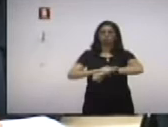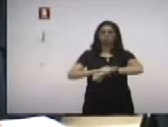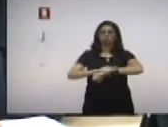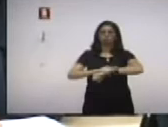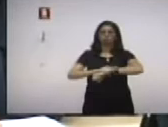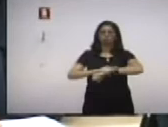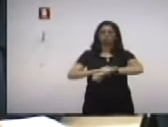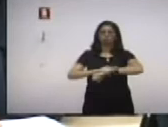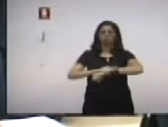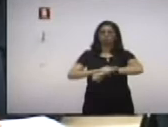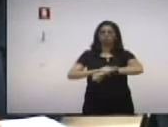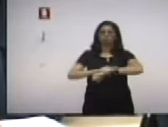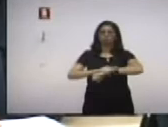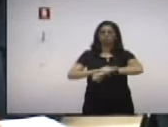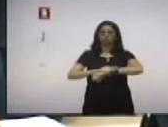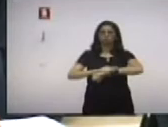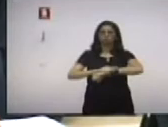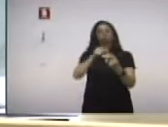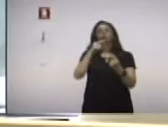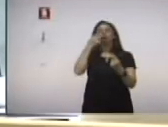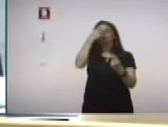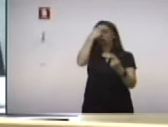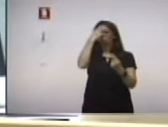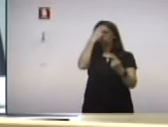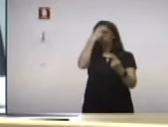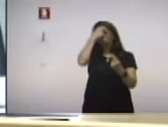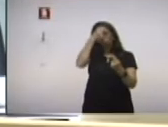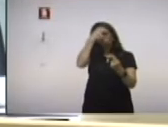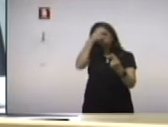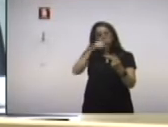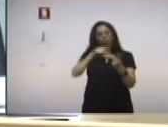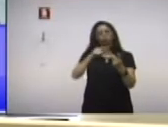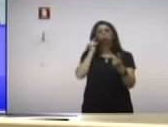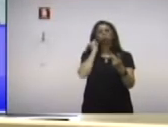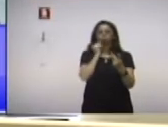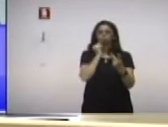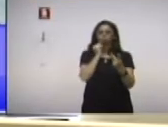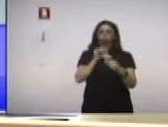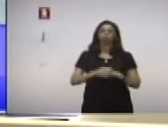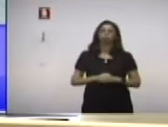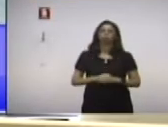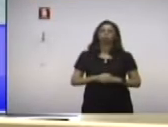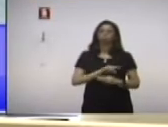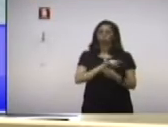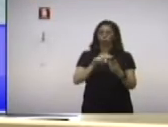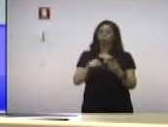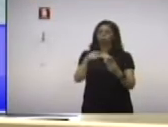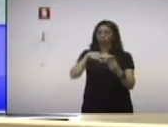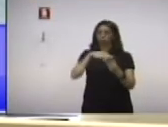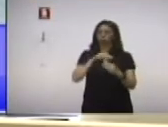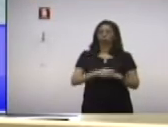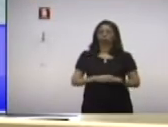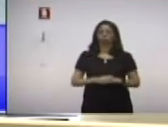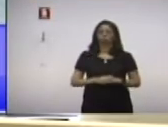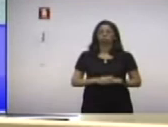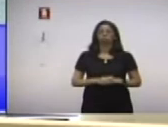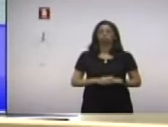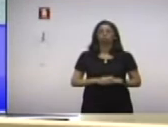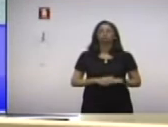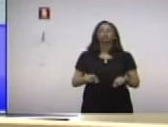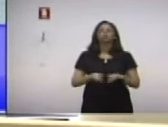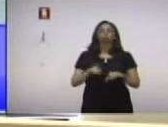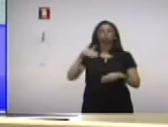e aos colegas e de ursinho e ao colega do caselato pelas emendas também